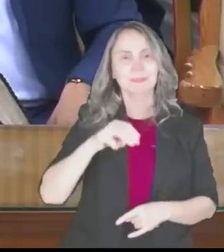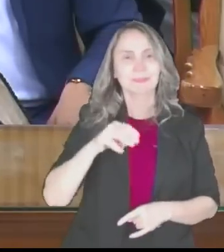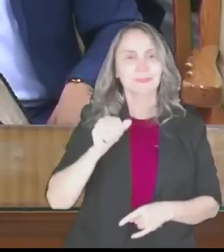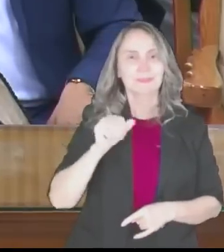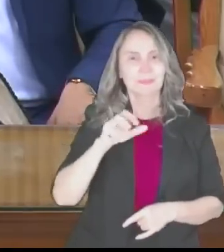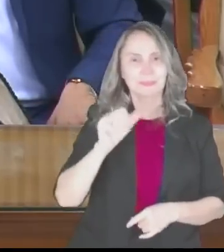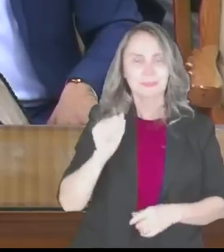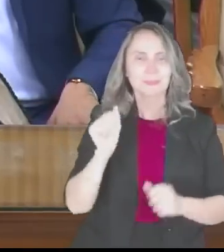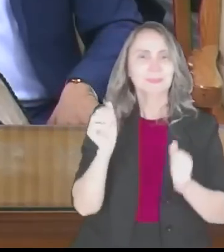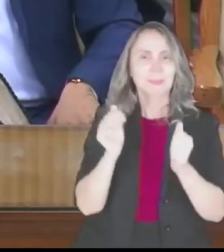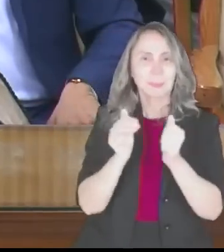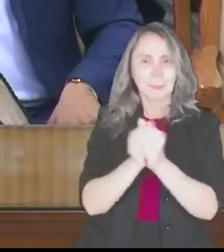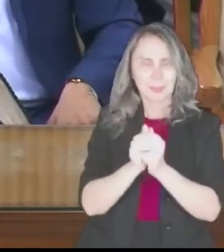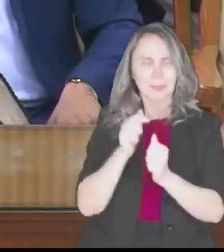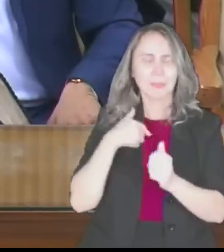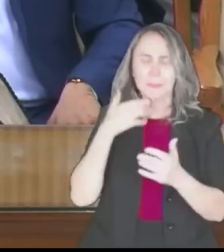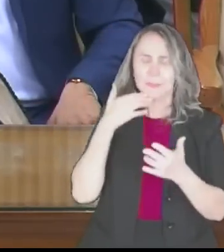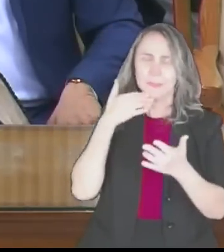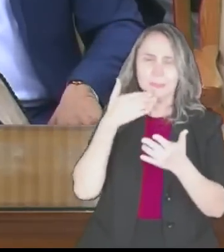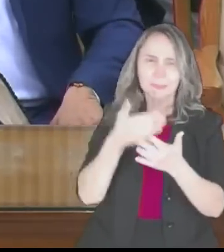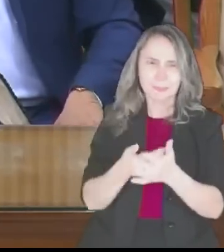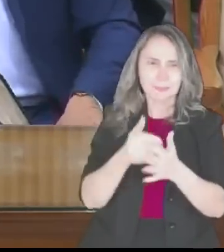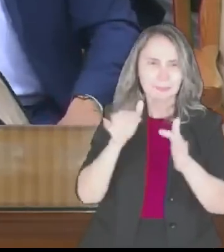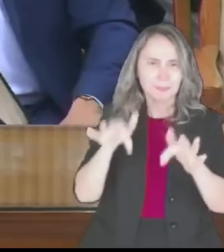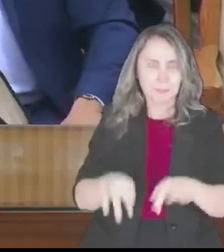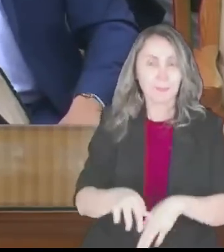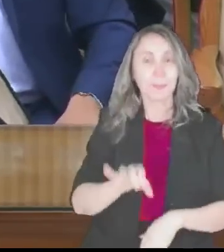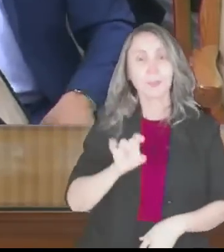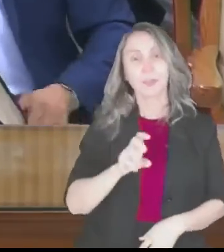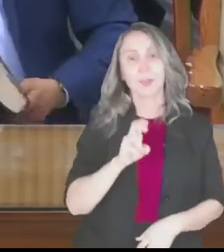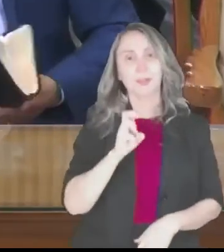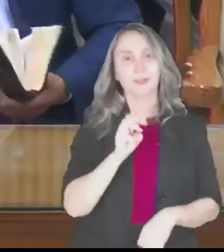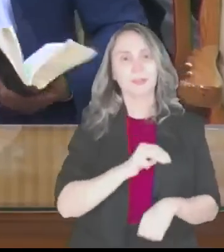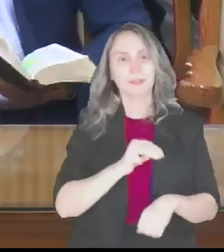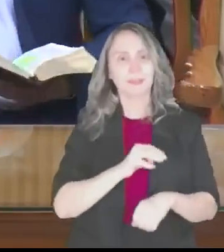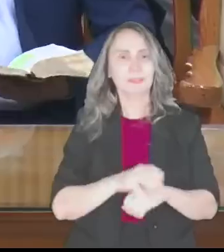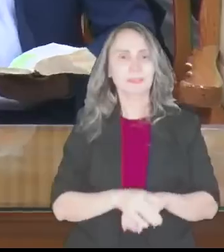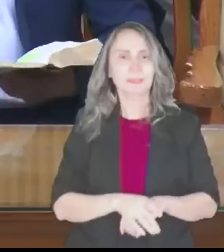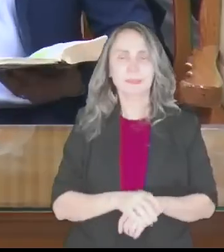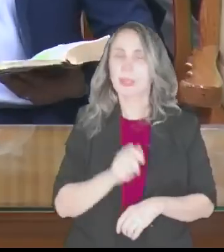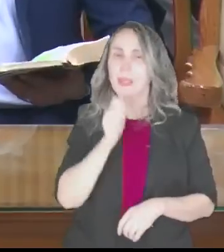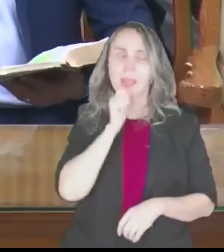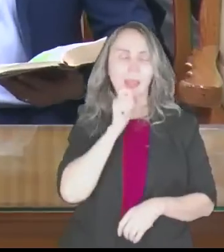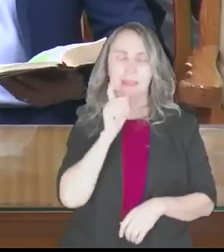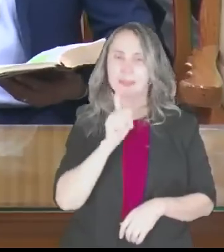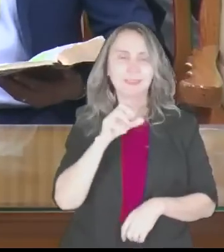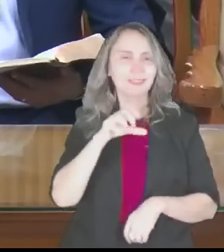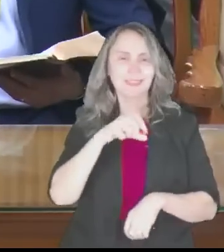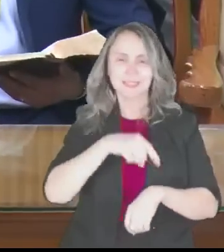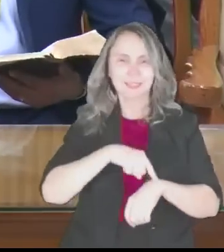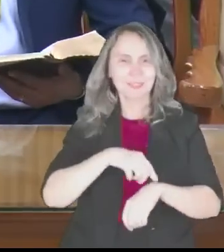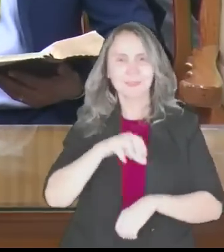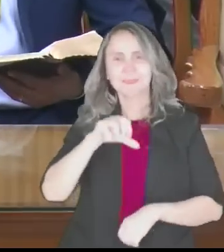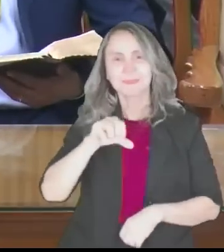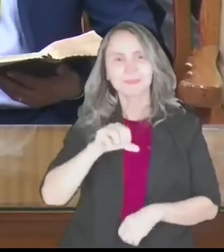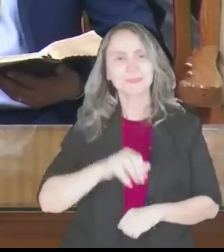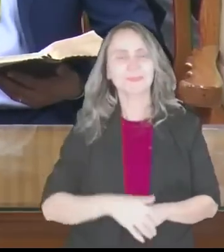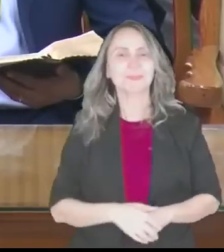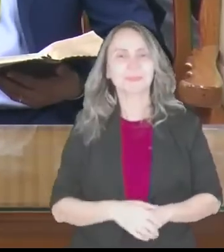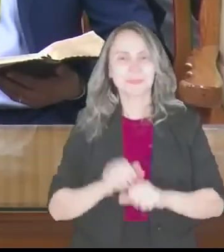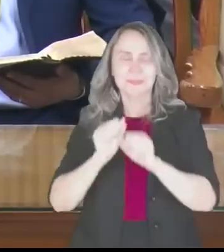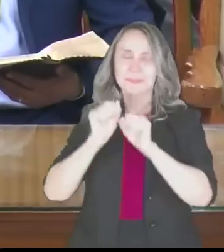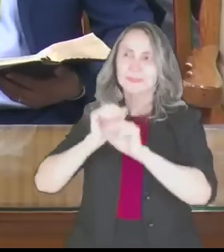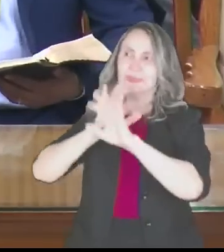Amém. Eu vou encerrar. Me derem mais 5 minutos. Não deu 9 horas ainda. Não deu 9 horas. Por favor. Glória a